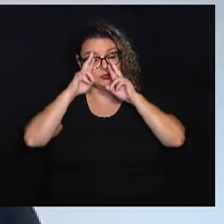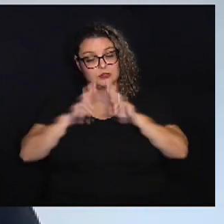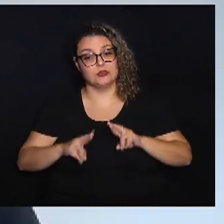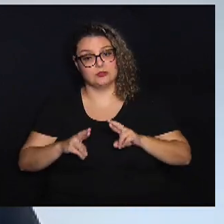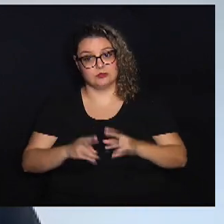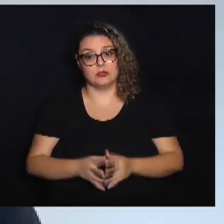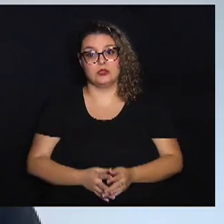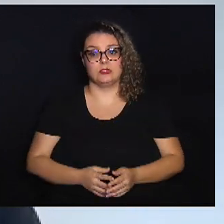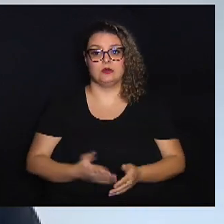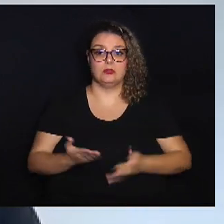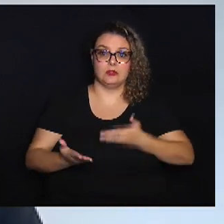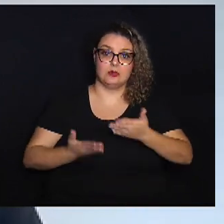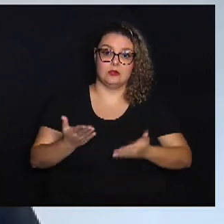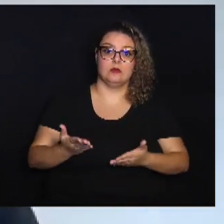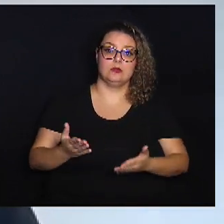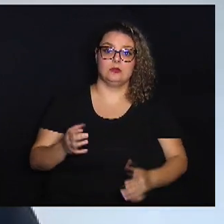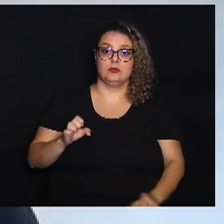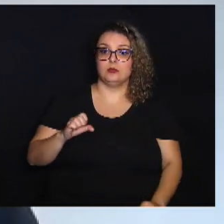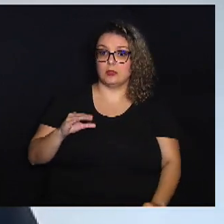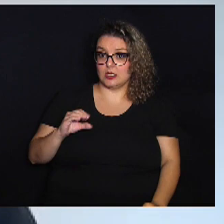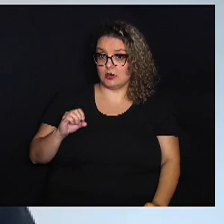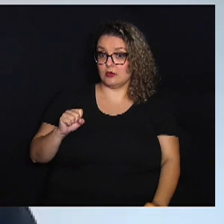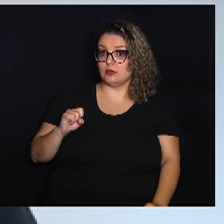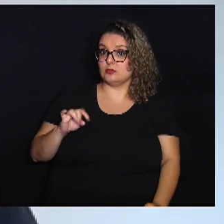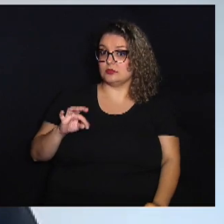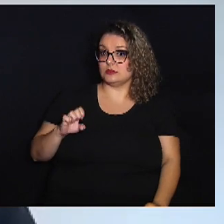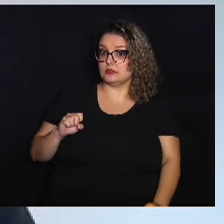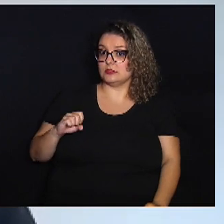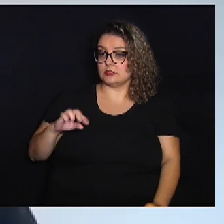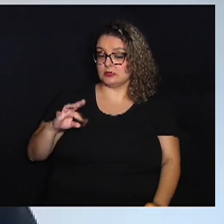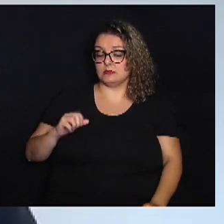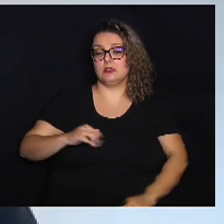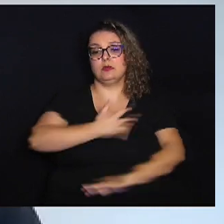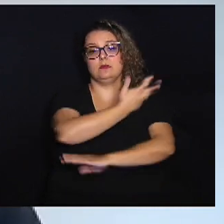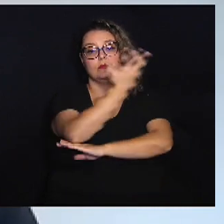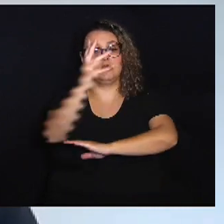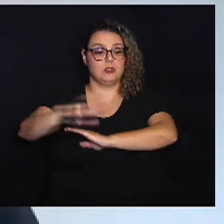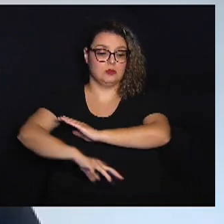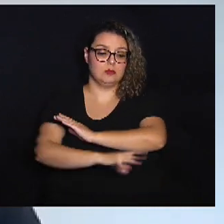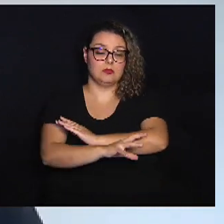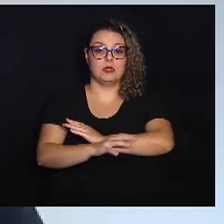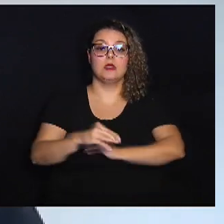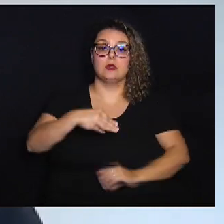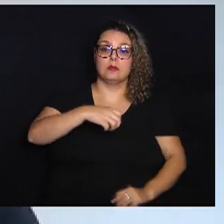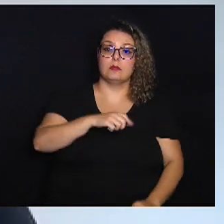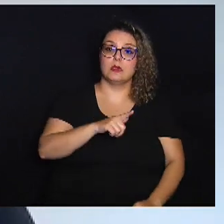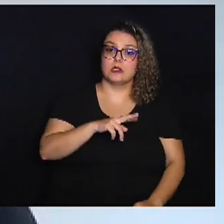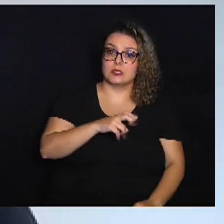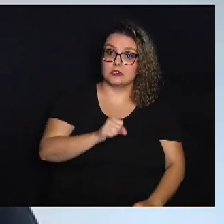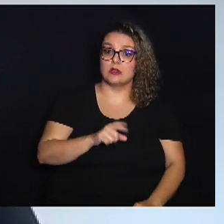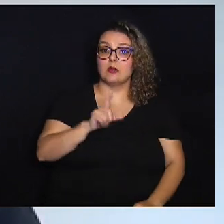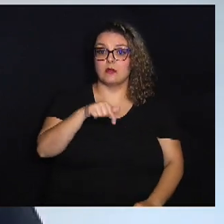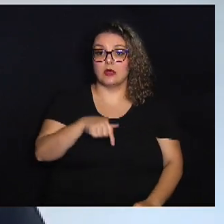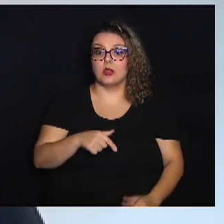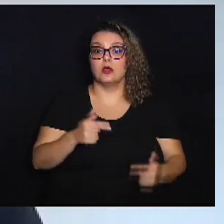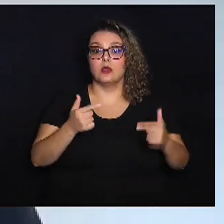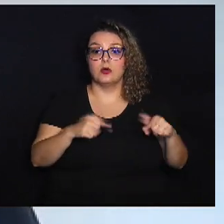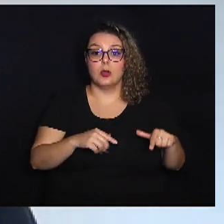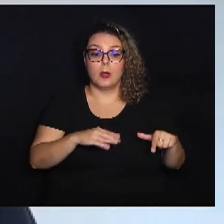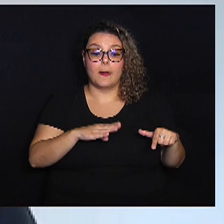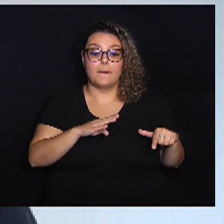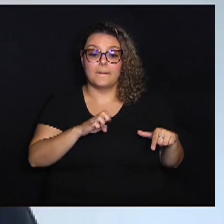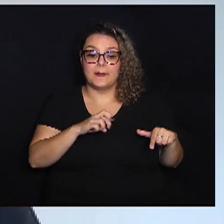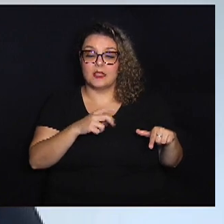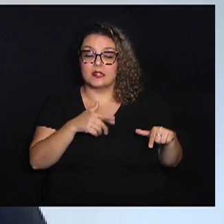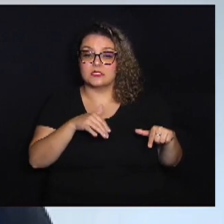a preservação do ecossistema. E os manguezais, lembrando, são berçários da vida marinha, não só do mangue, mas